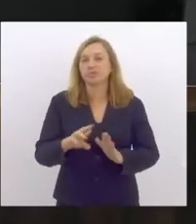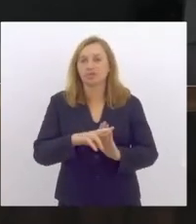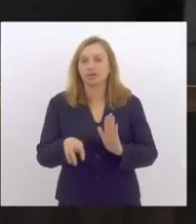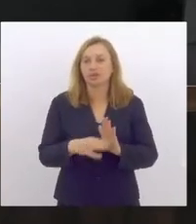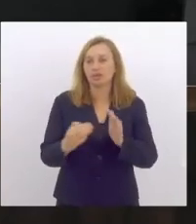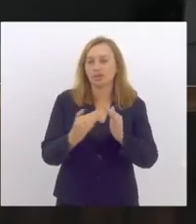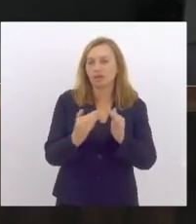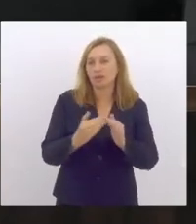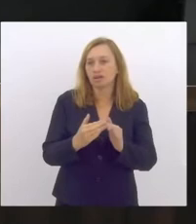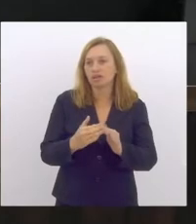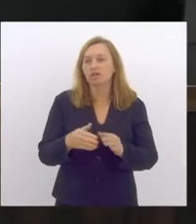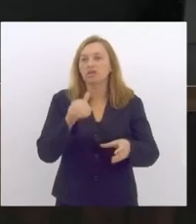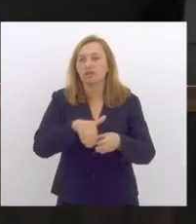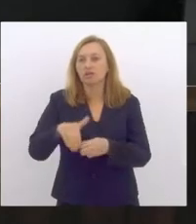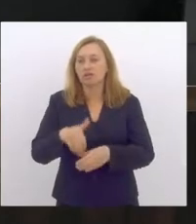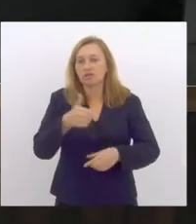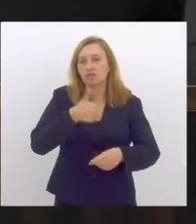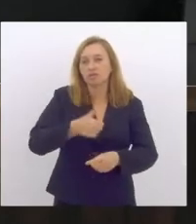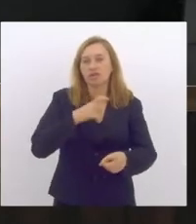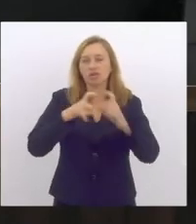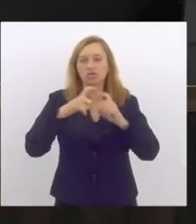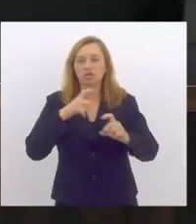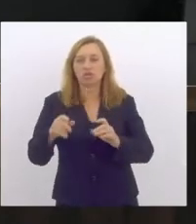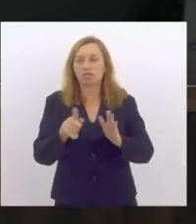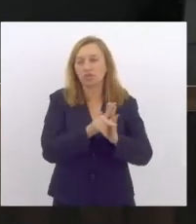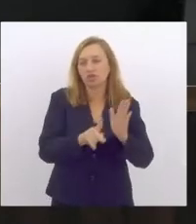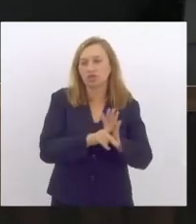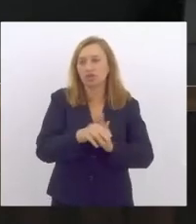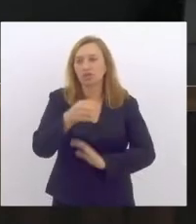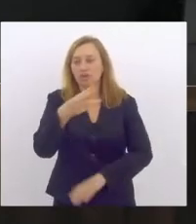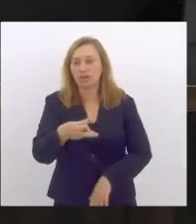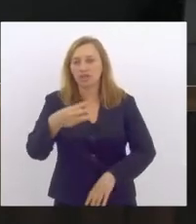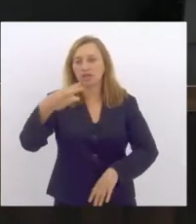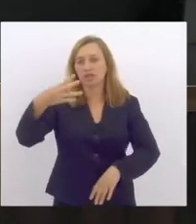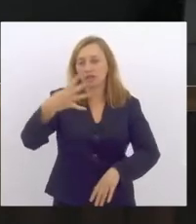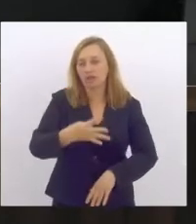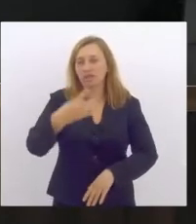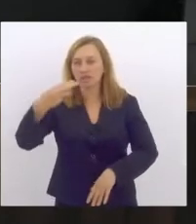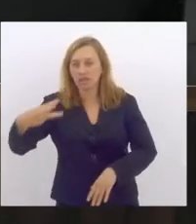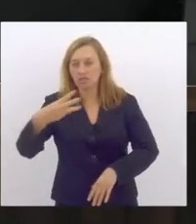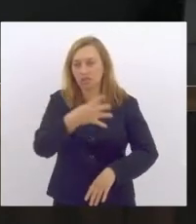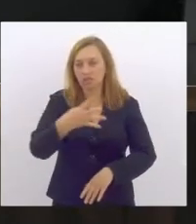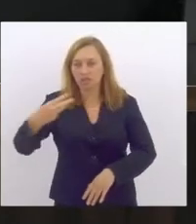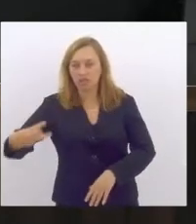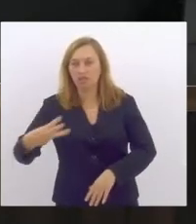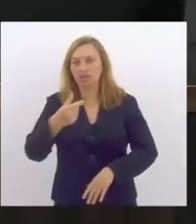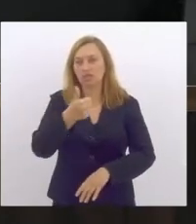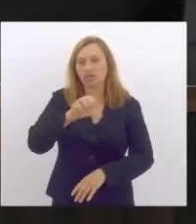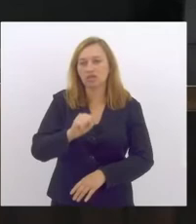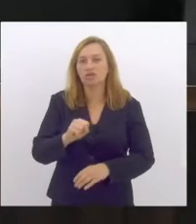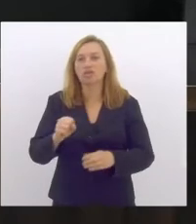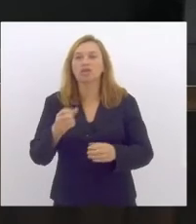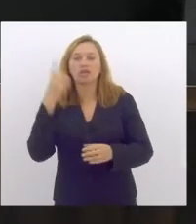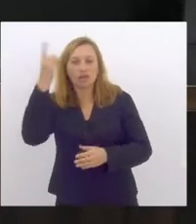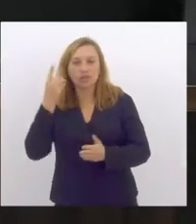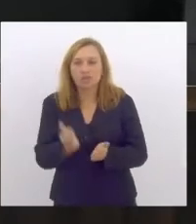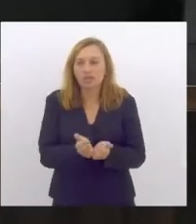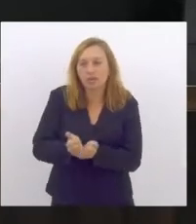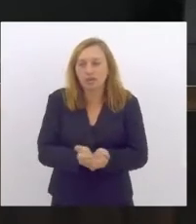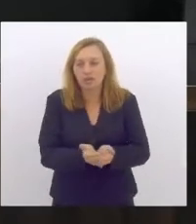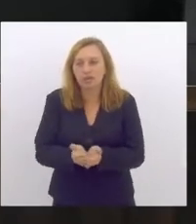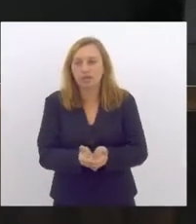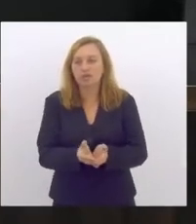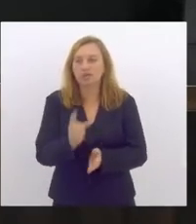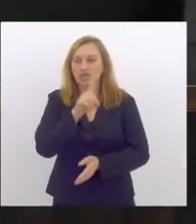tramitação ordinária, em votação, em primeira discussão, projeto de lei 4343 de 18, de autoria dos deputados Bebeto, Carlos Macedo e